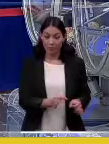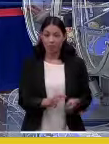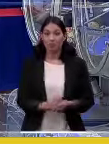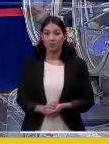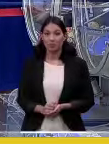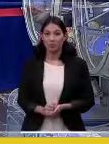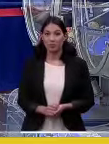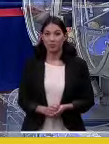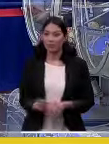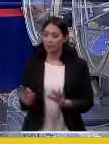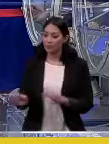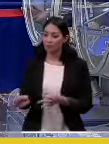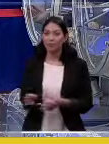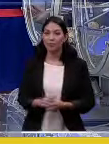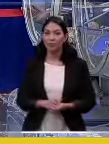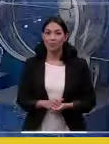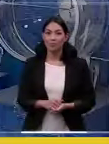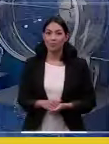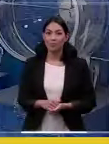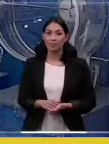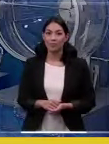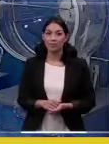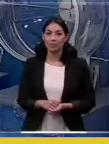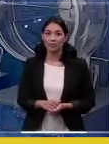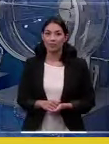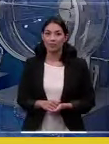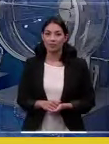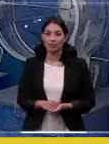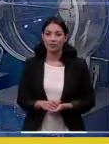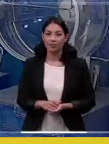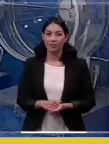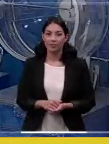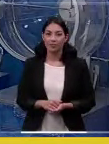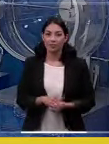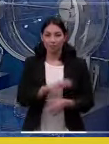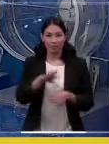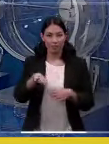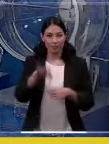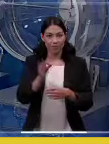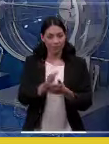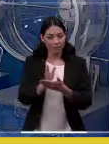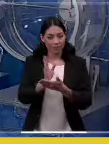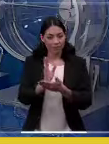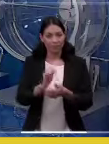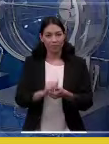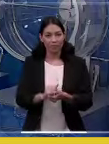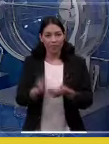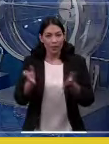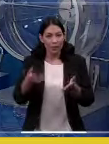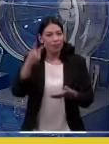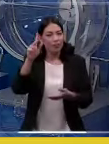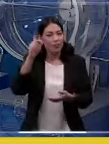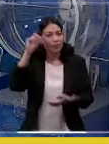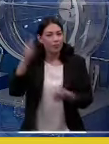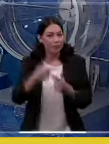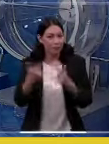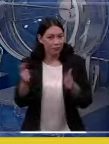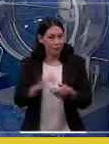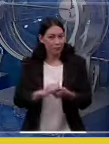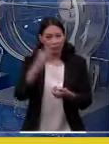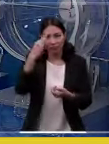confirmo. Sim, confirmo. Obrigado. Sorteio realizado, validado. E aí, hoje foi o seu dia de sorte?